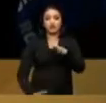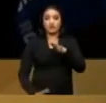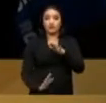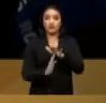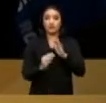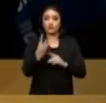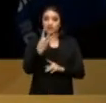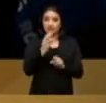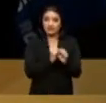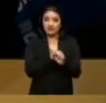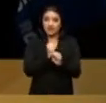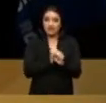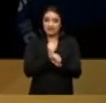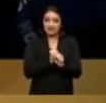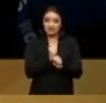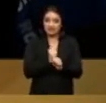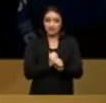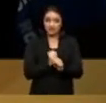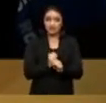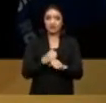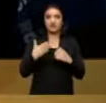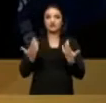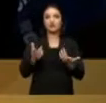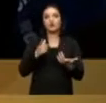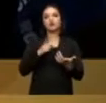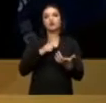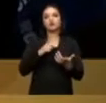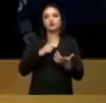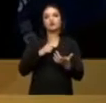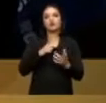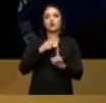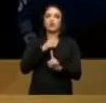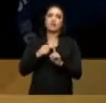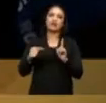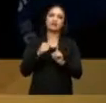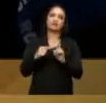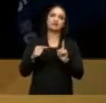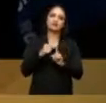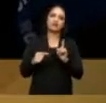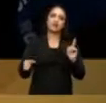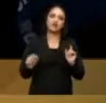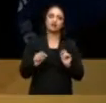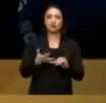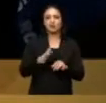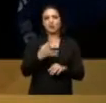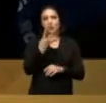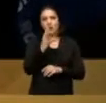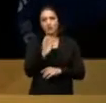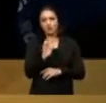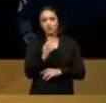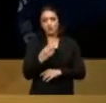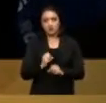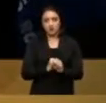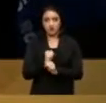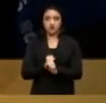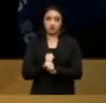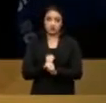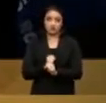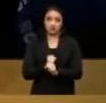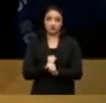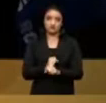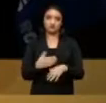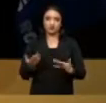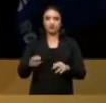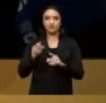uma prescrição de 8 anos, cuja metade está na marca de 4 anos. Por sua vez, em